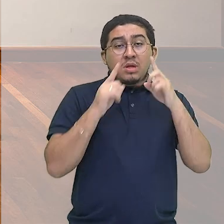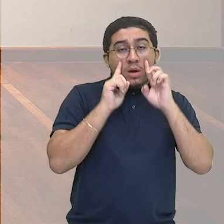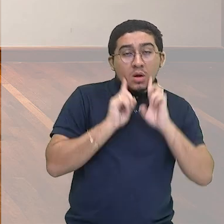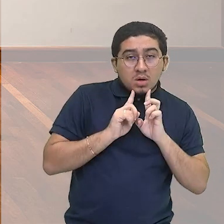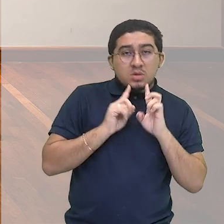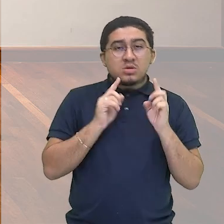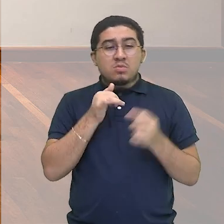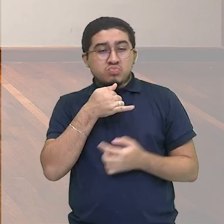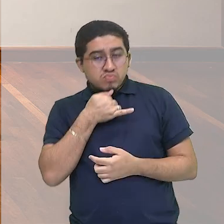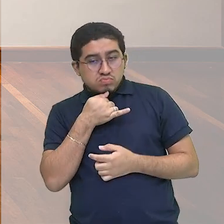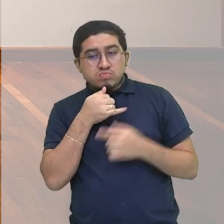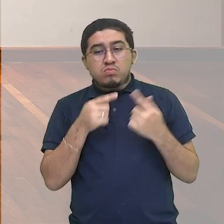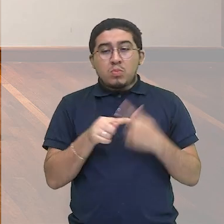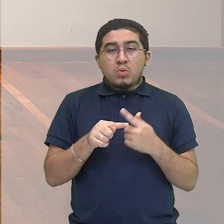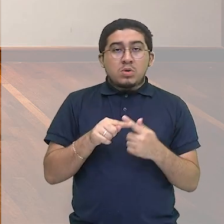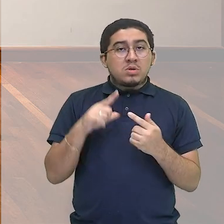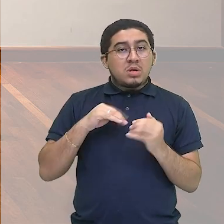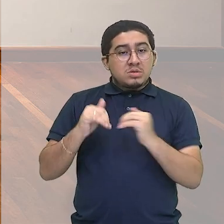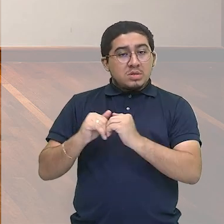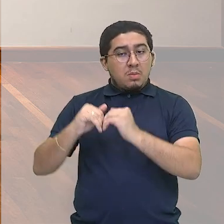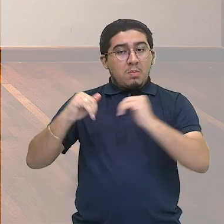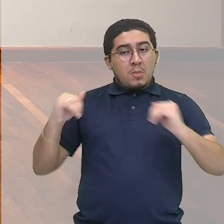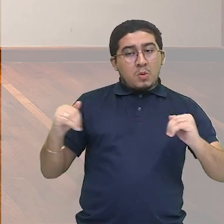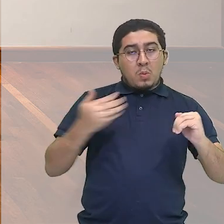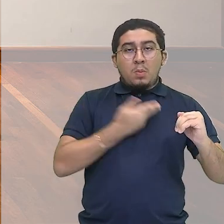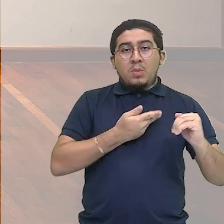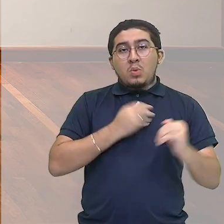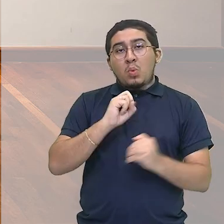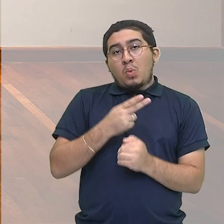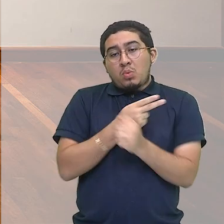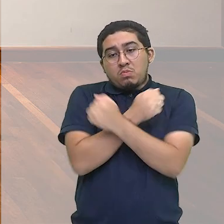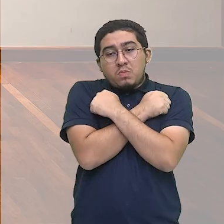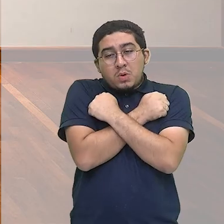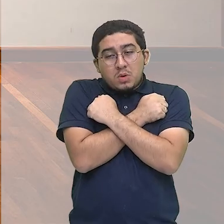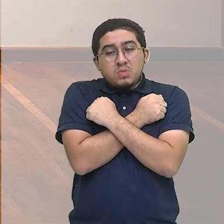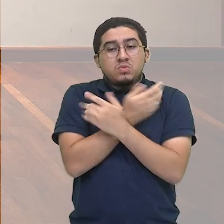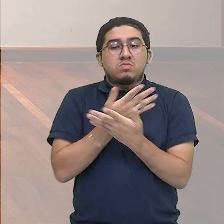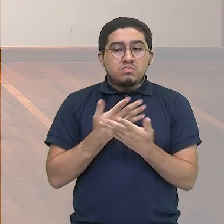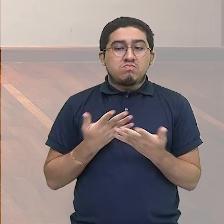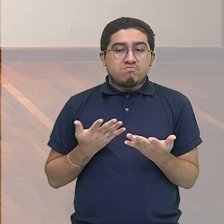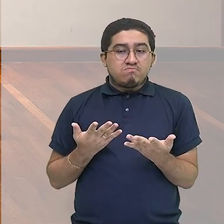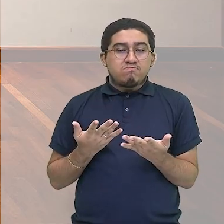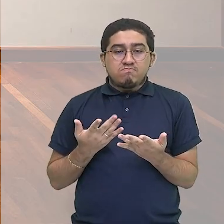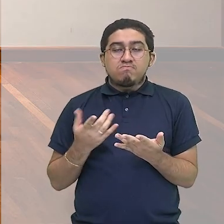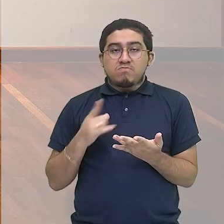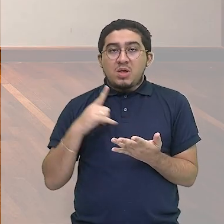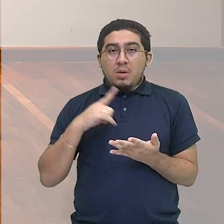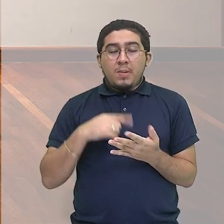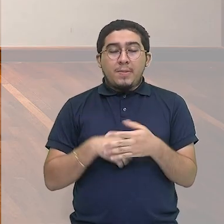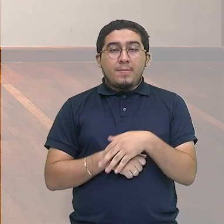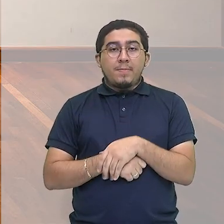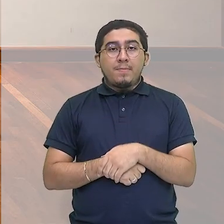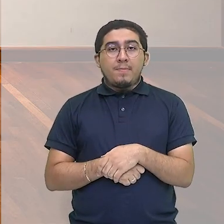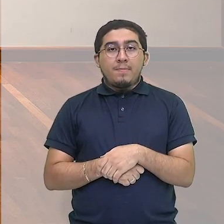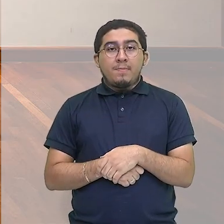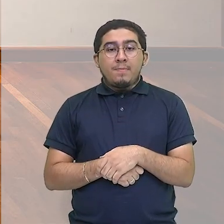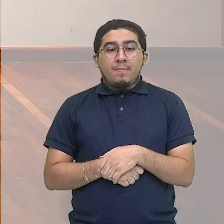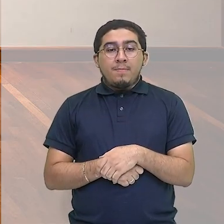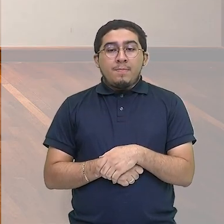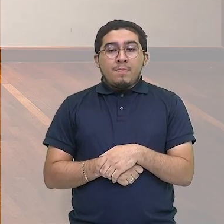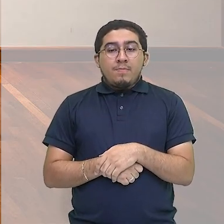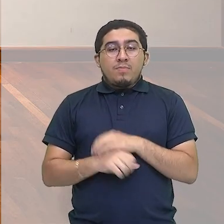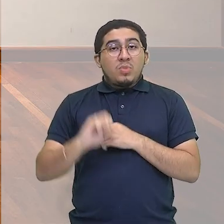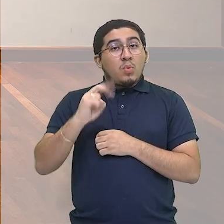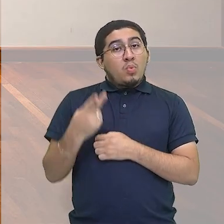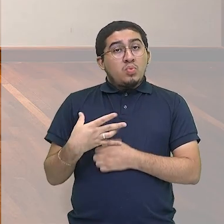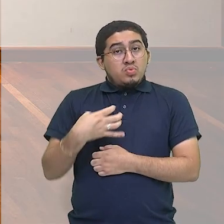pessoa saiu do seu convívio ali. Ou então você dá um abraço, né, afetuoso a uma pessoa, ou se